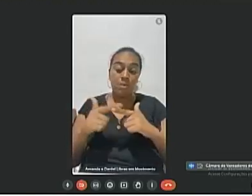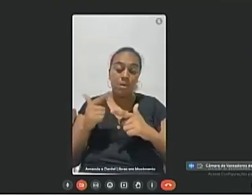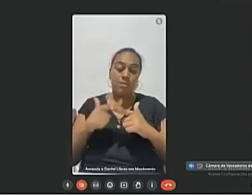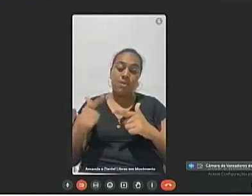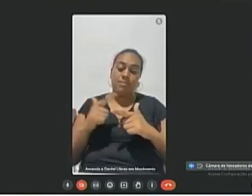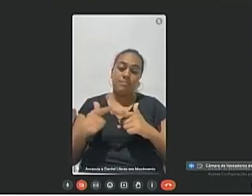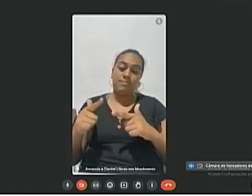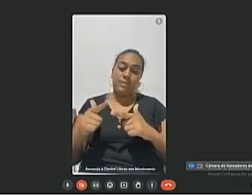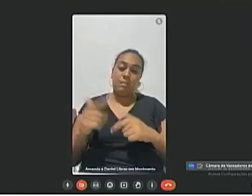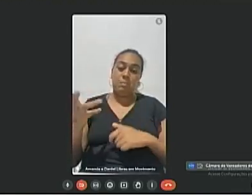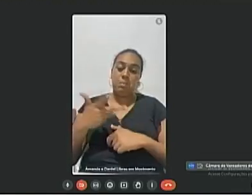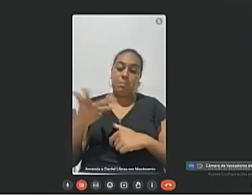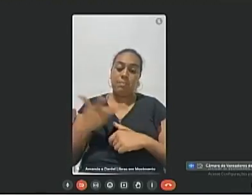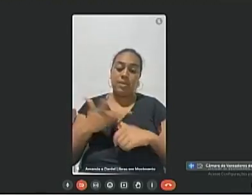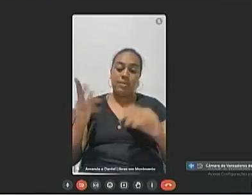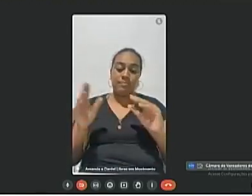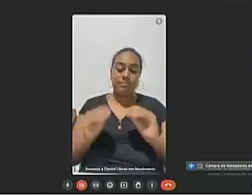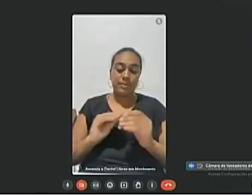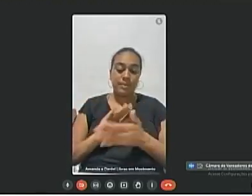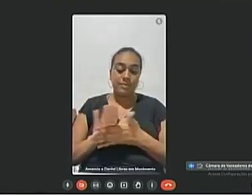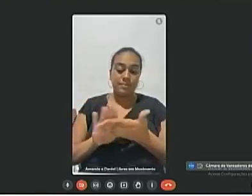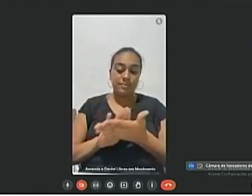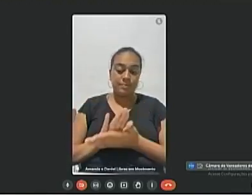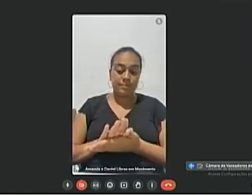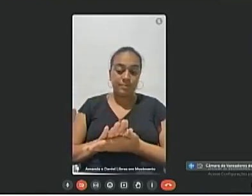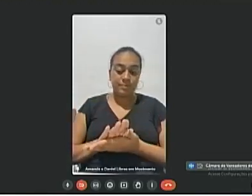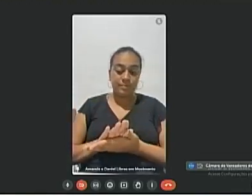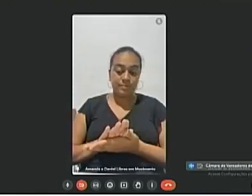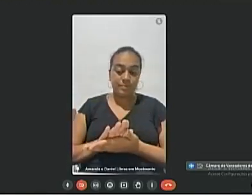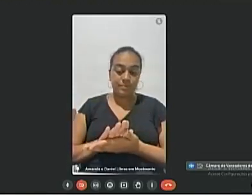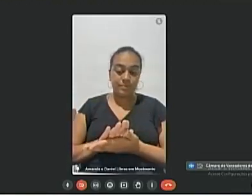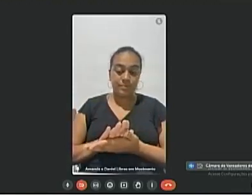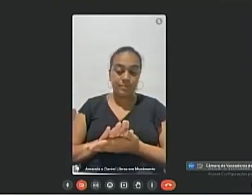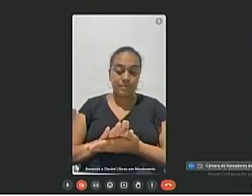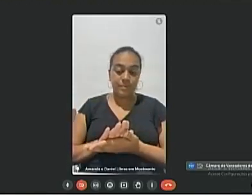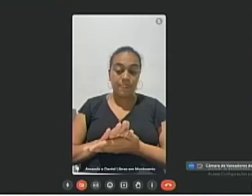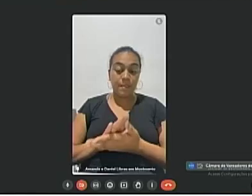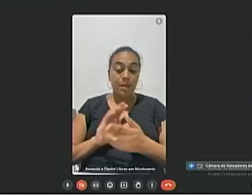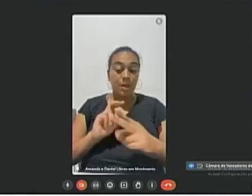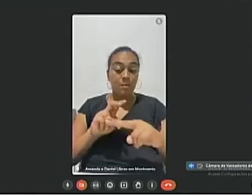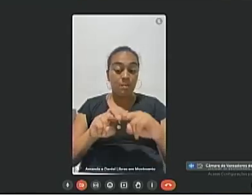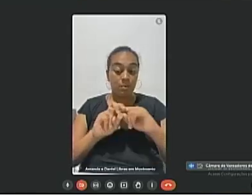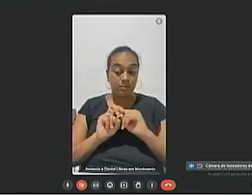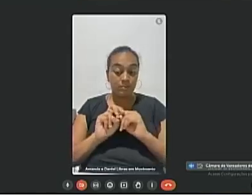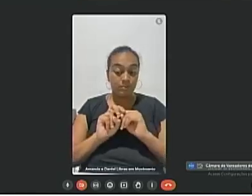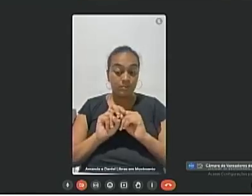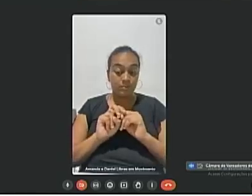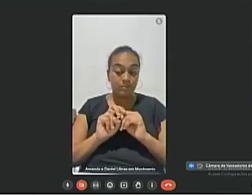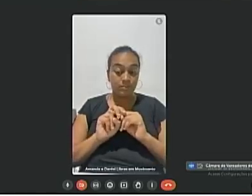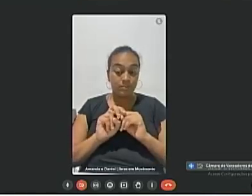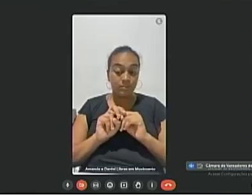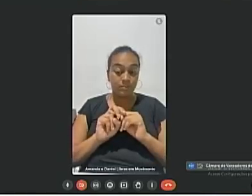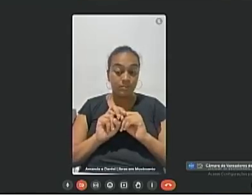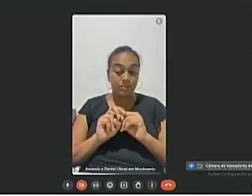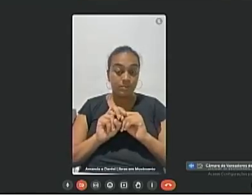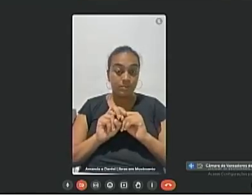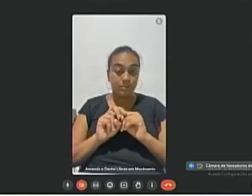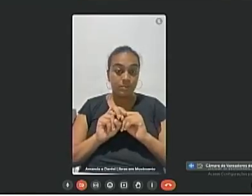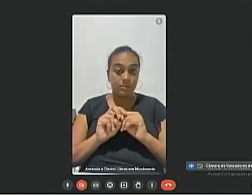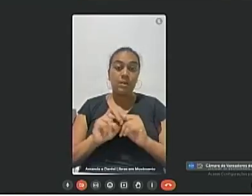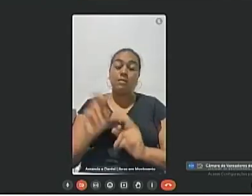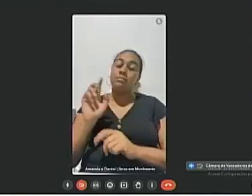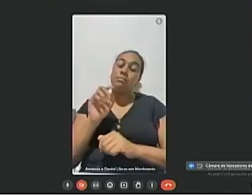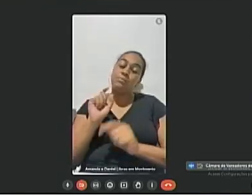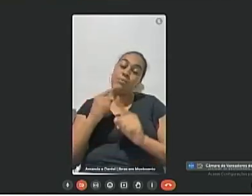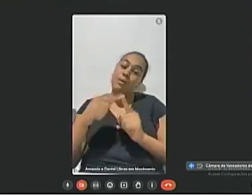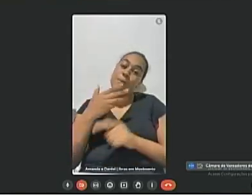da desaceleração. Então, por isso, o canal, o desvio completo do rio seria a melhor